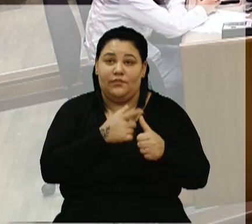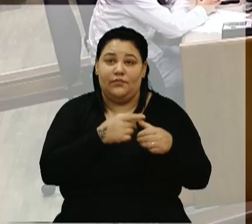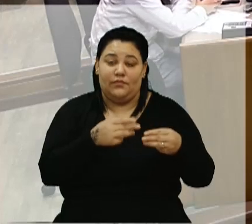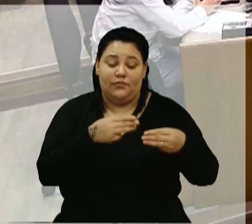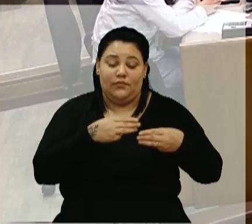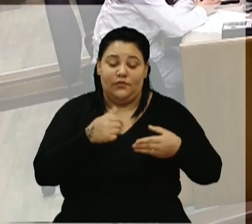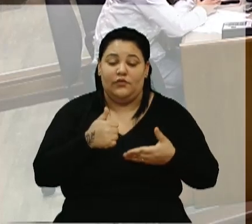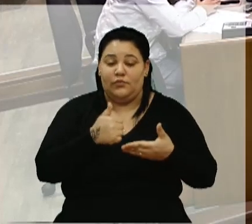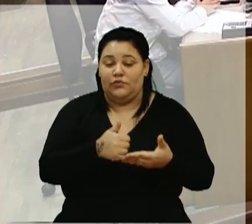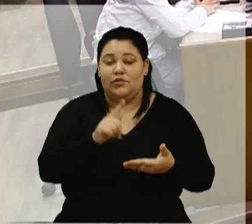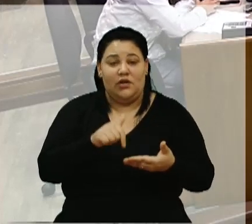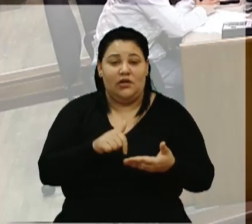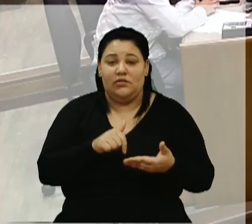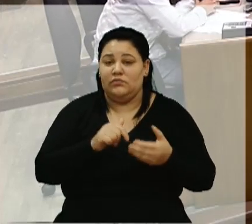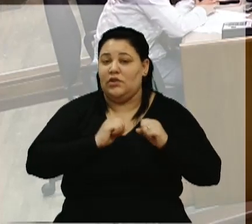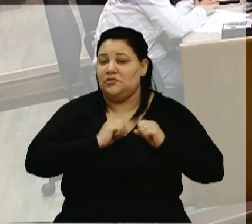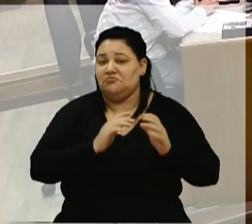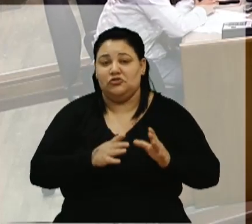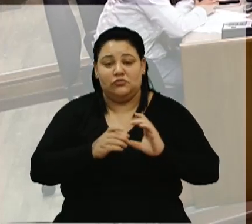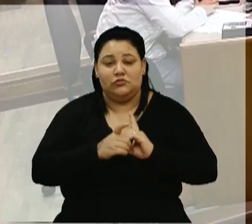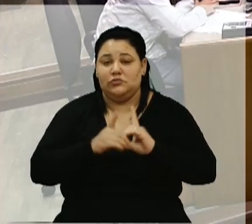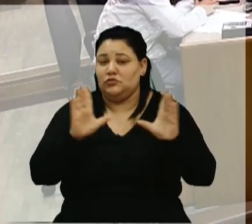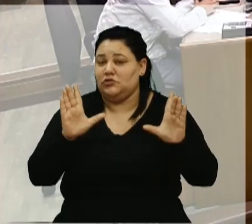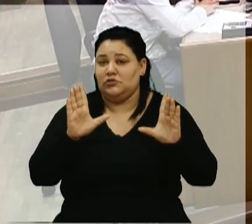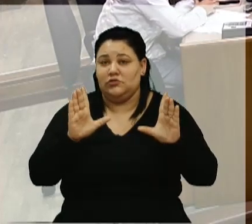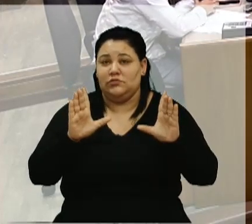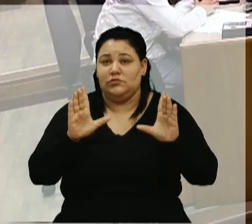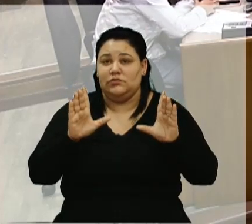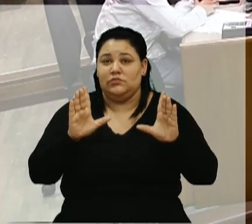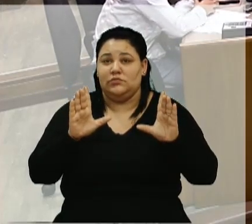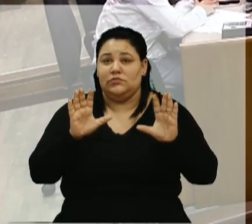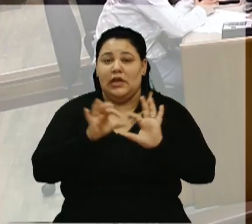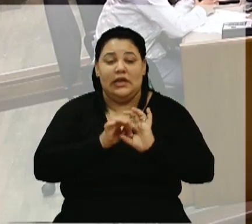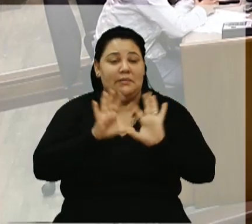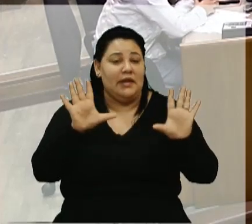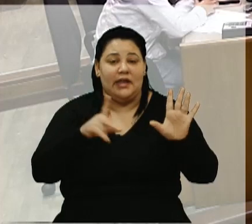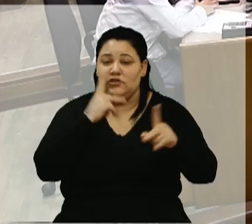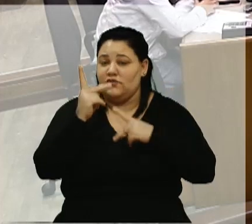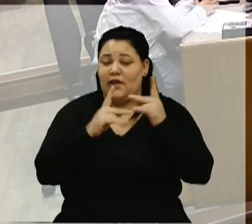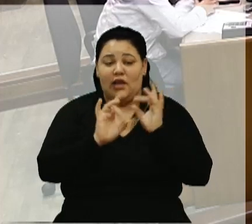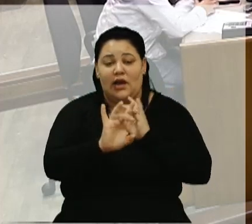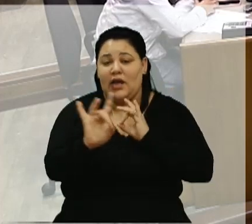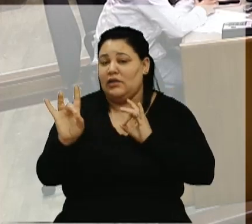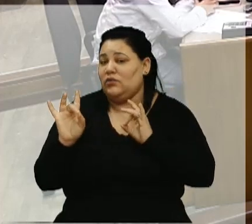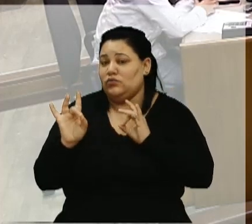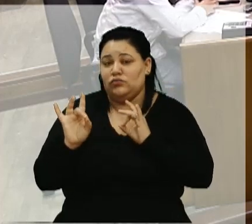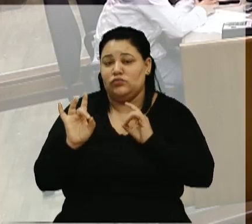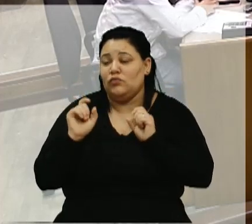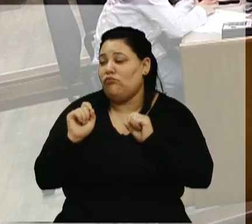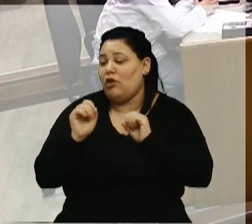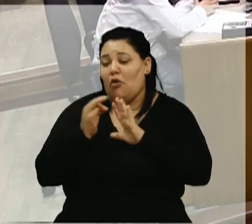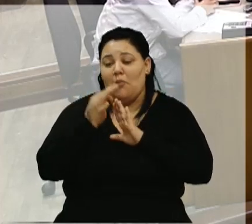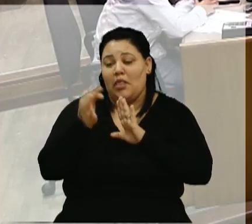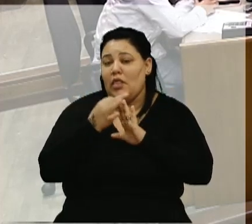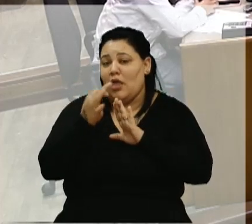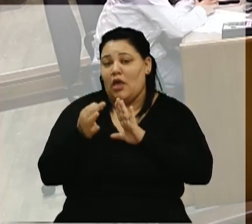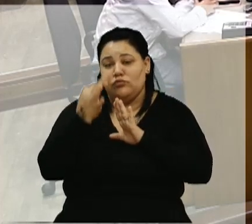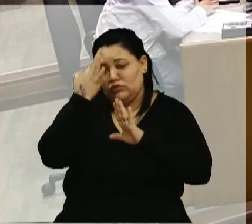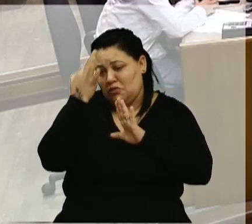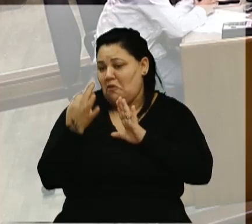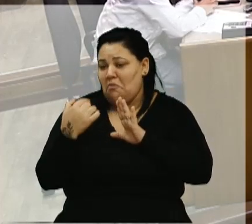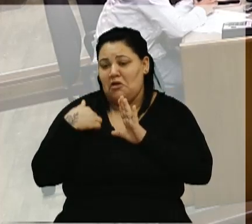um ato democrático. São a liberdade de expressões de cada um de nós, daquilo que nós entendemos, daquilo